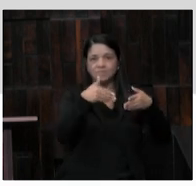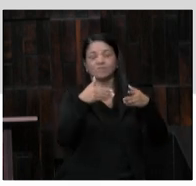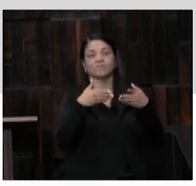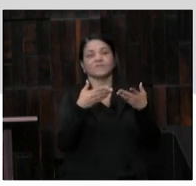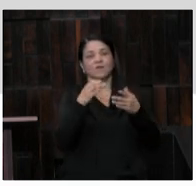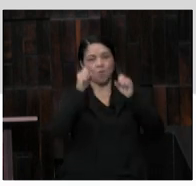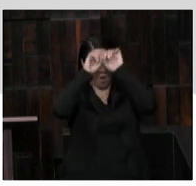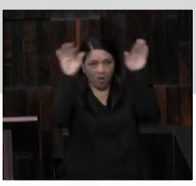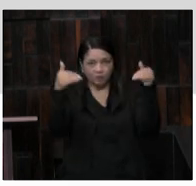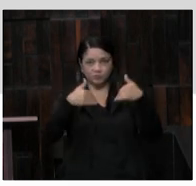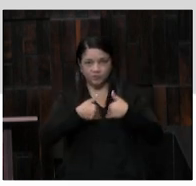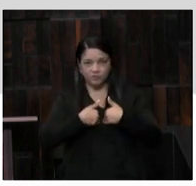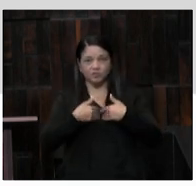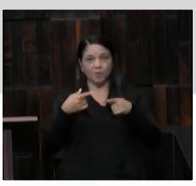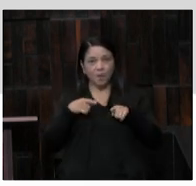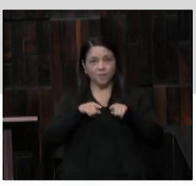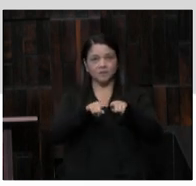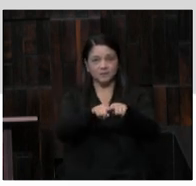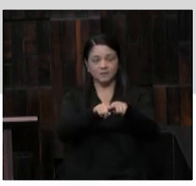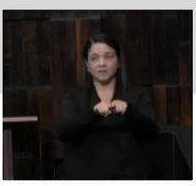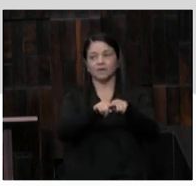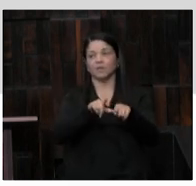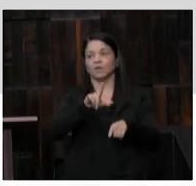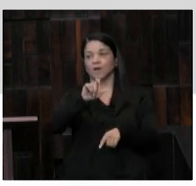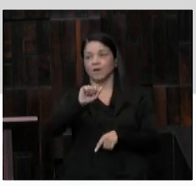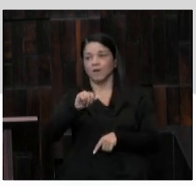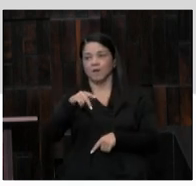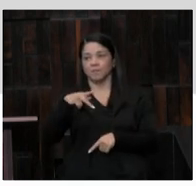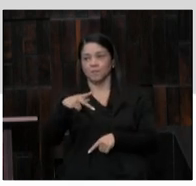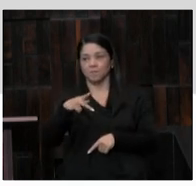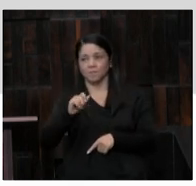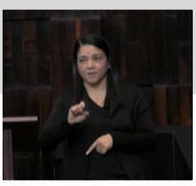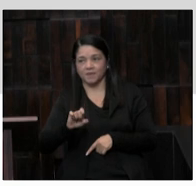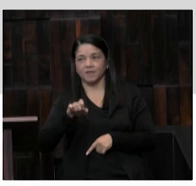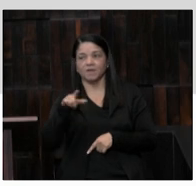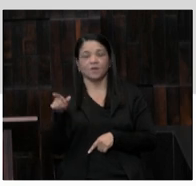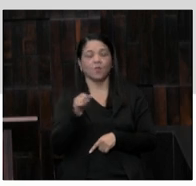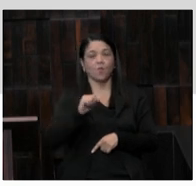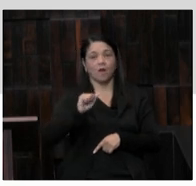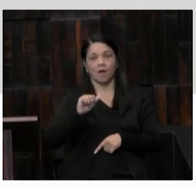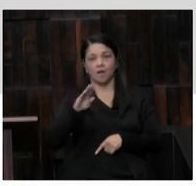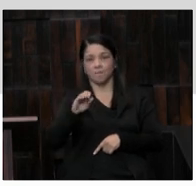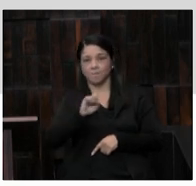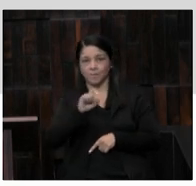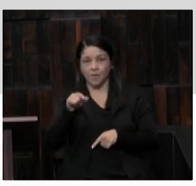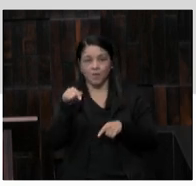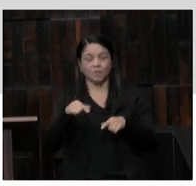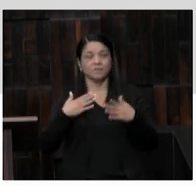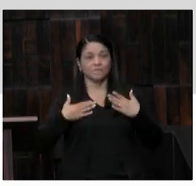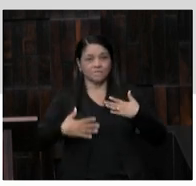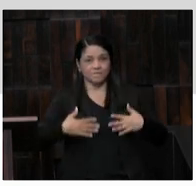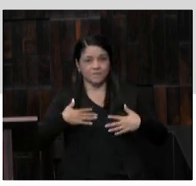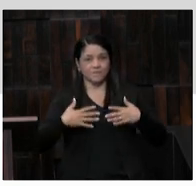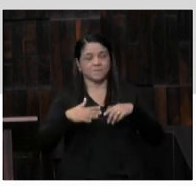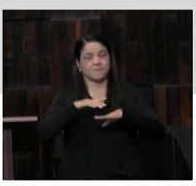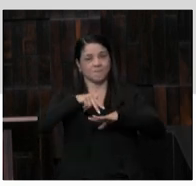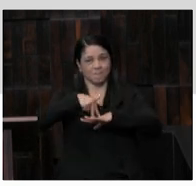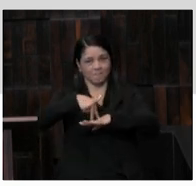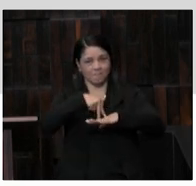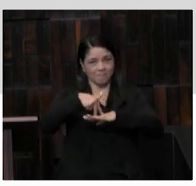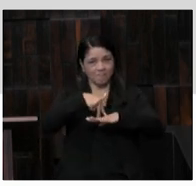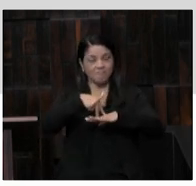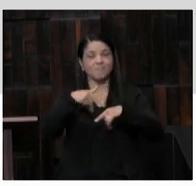uma parceria do LAVEMPI com o Label, porque a gente tem, né, domina a técnica do exercício de vibração de corpo inteiro e o Label com